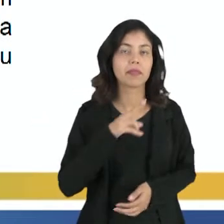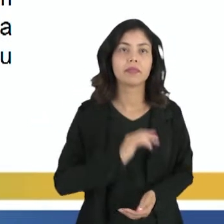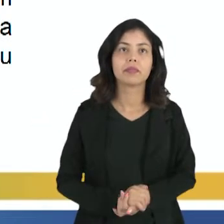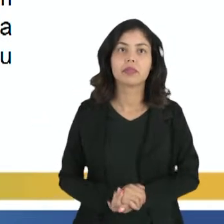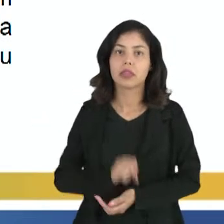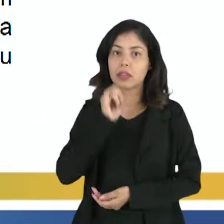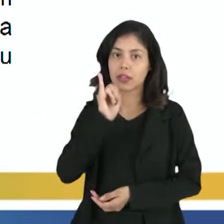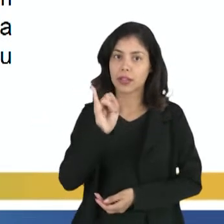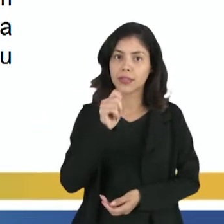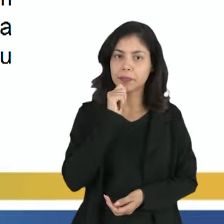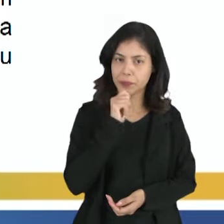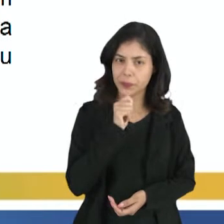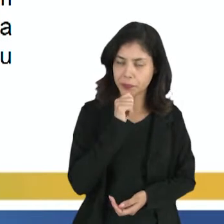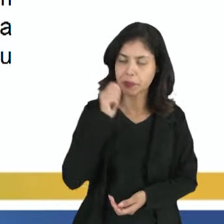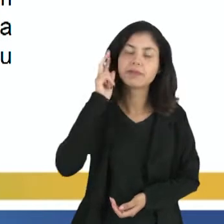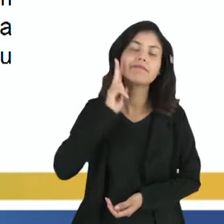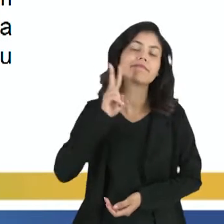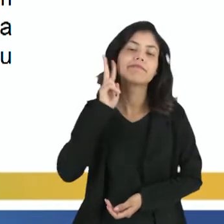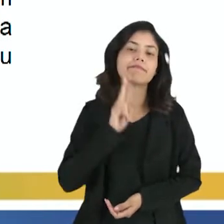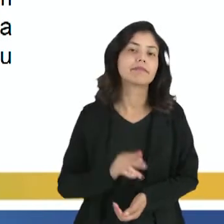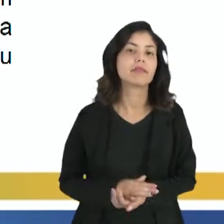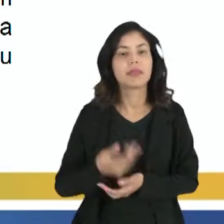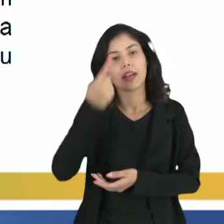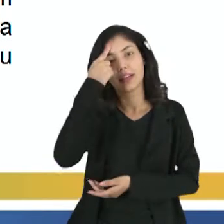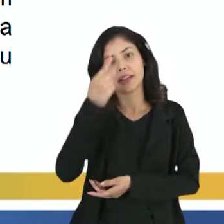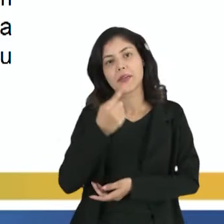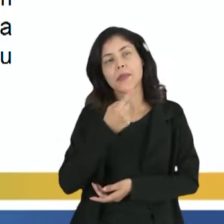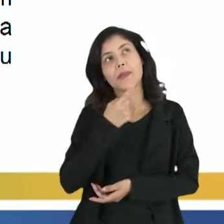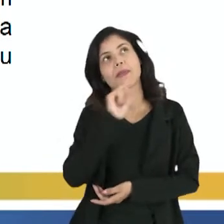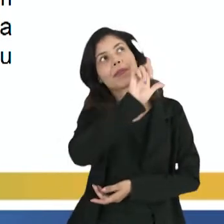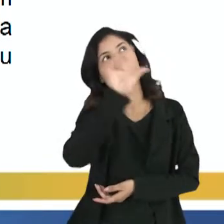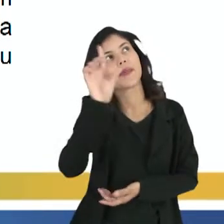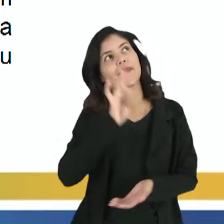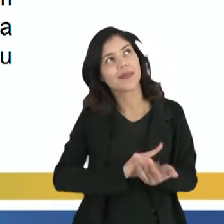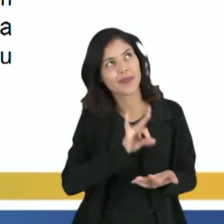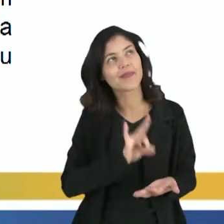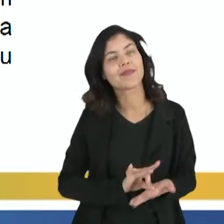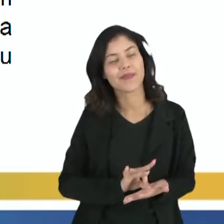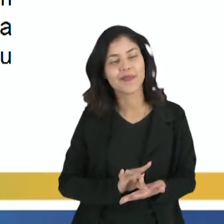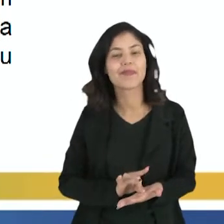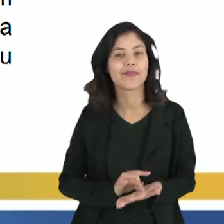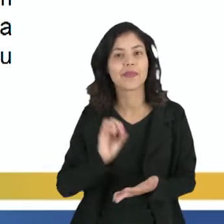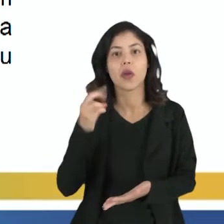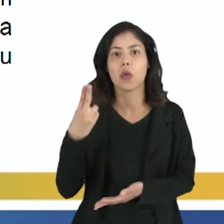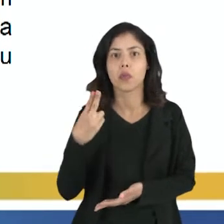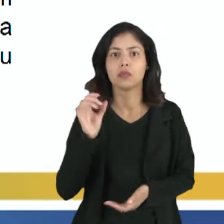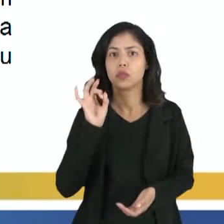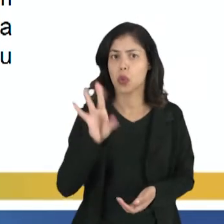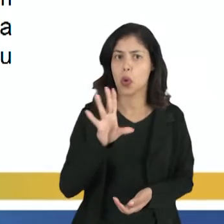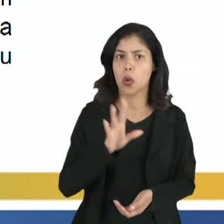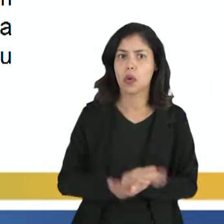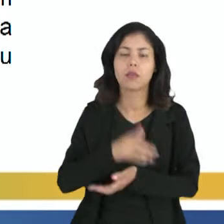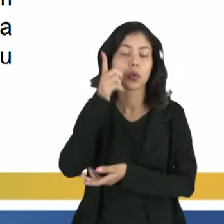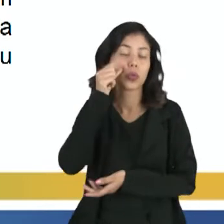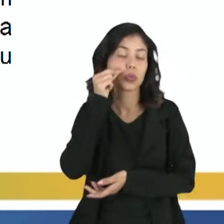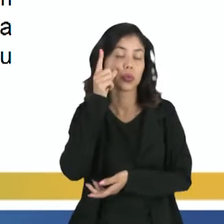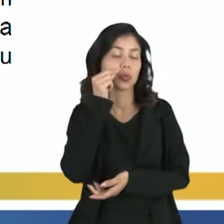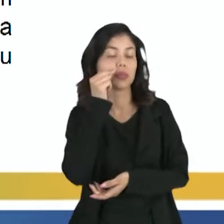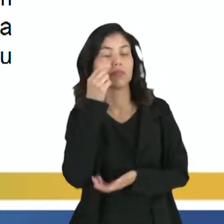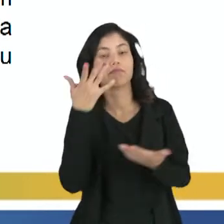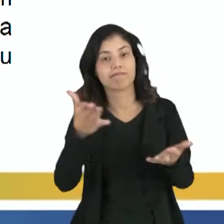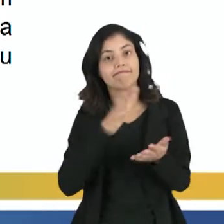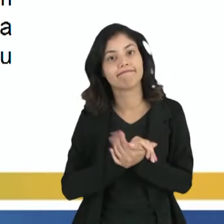verificar se a lembrança que conservo dessa imagem do céu é verdadeira ou inventada pelo sono dos meus